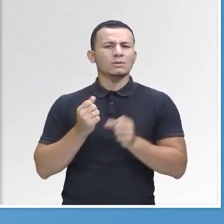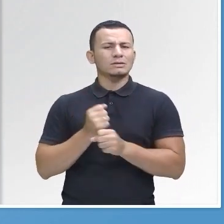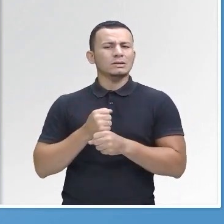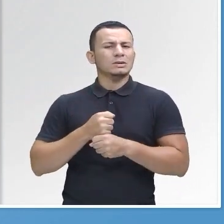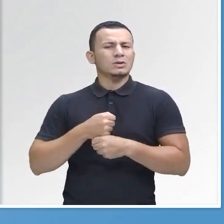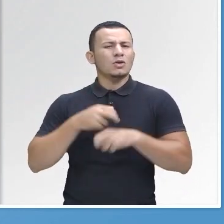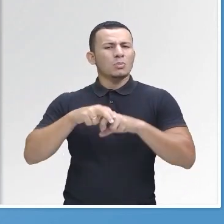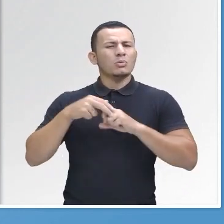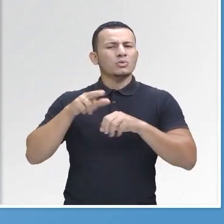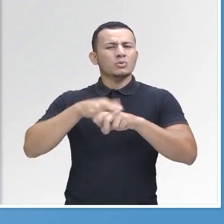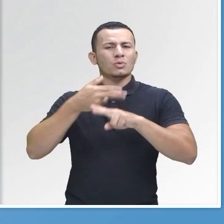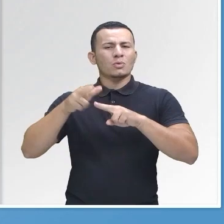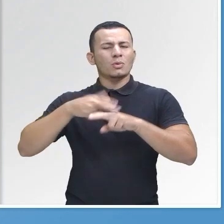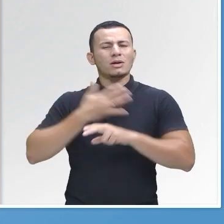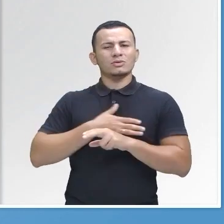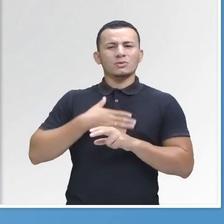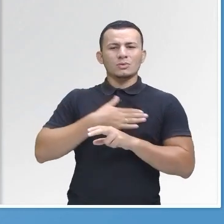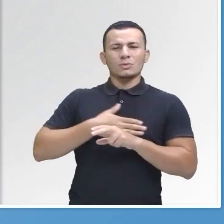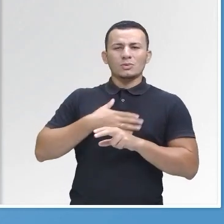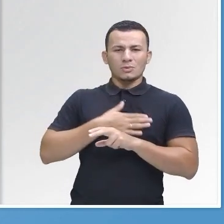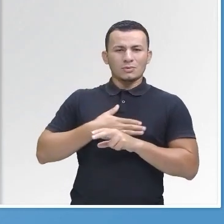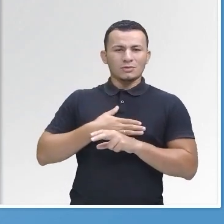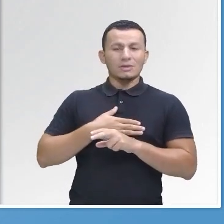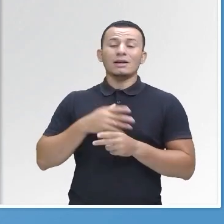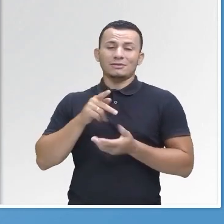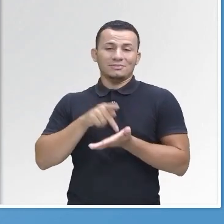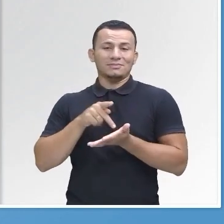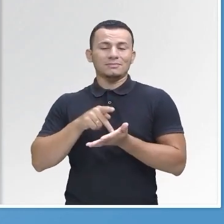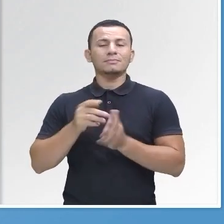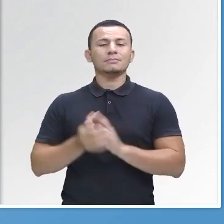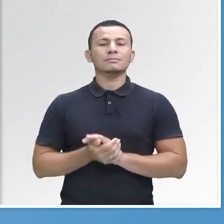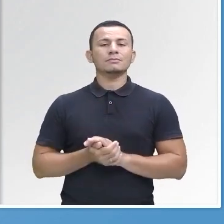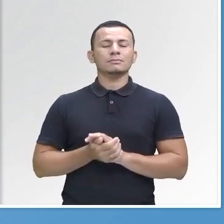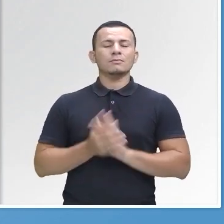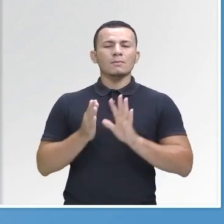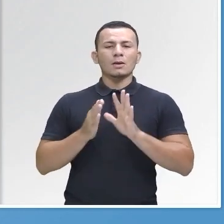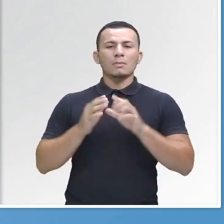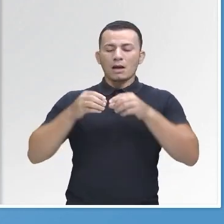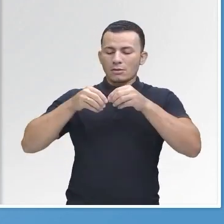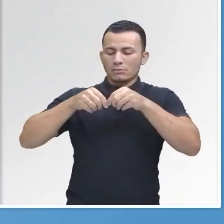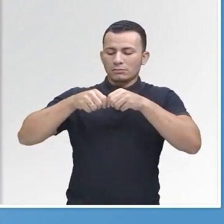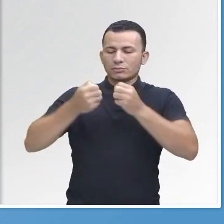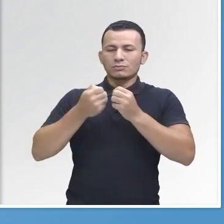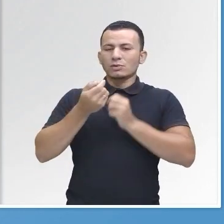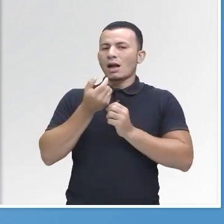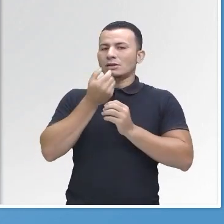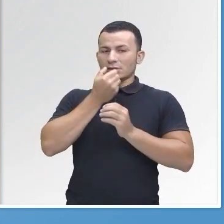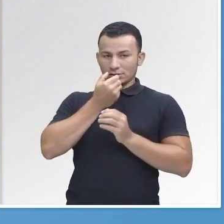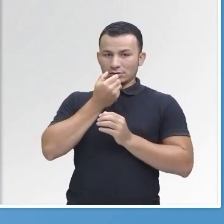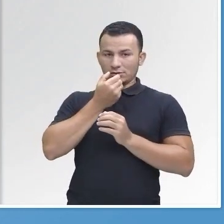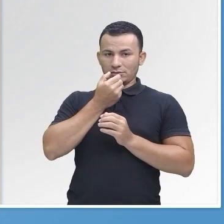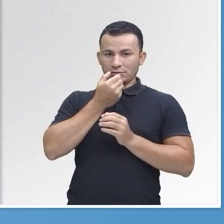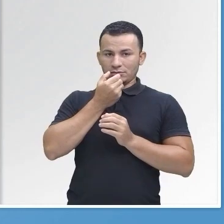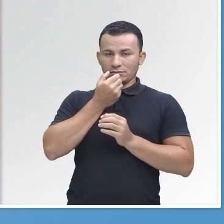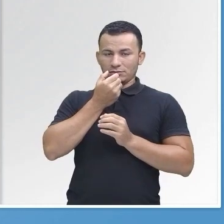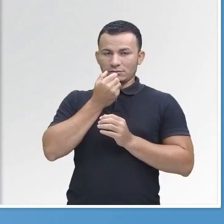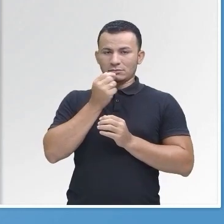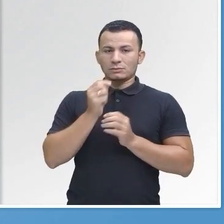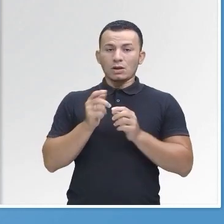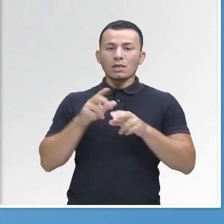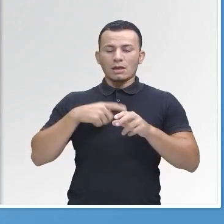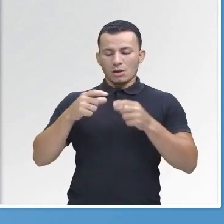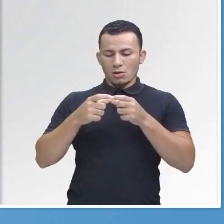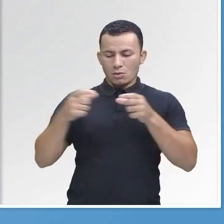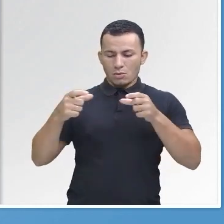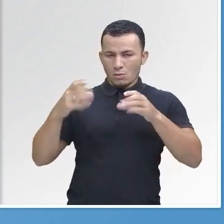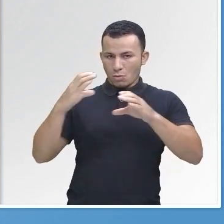você estava falando de chocolate, creme de morango, é isso mesmo. Acabou comendo uma parte, olha aí, ó. Então temos aqui a linda barra de chocolate